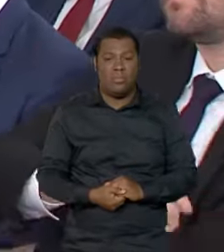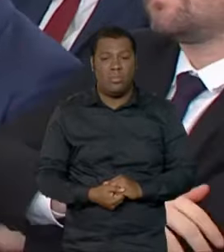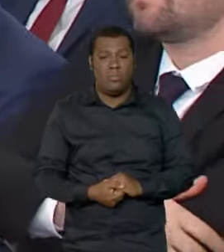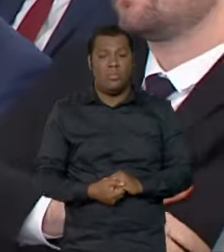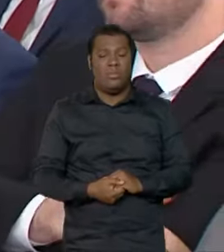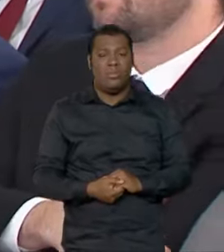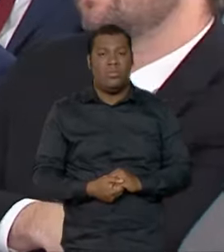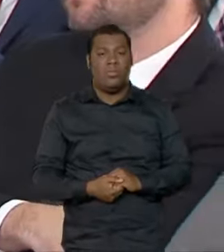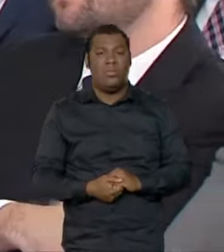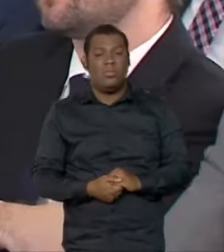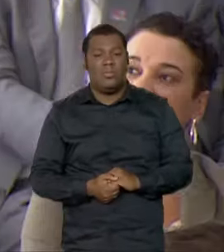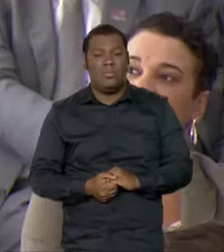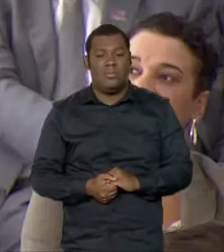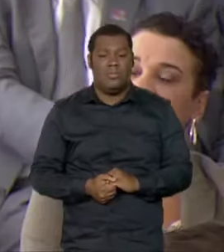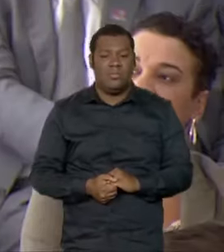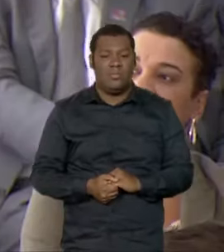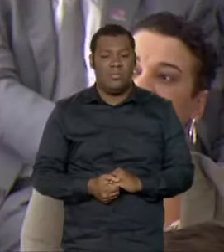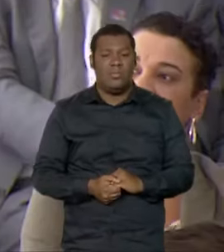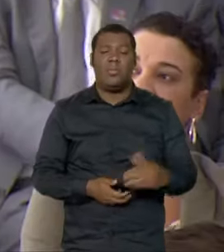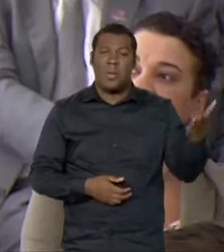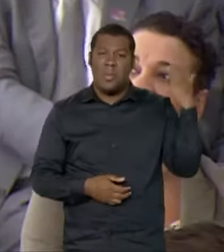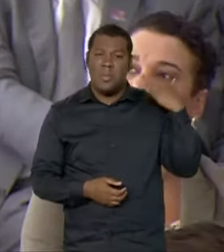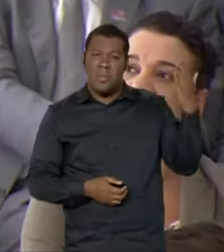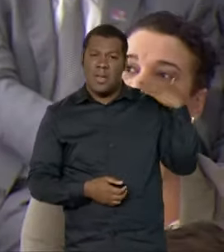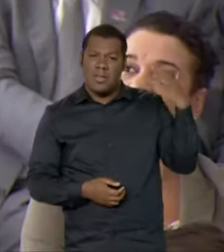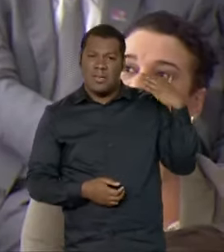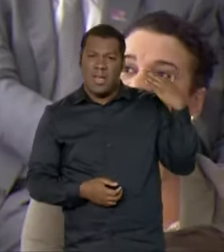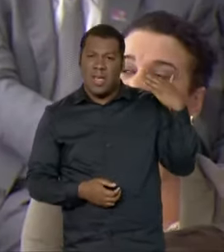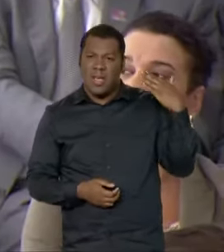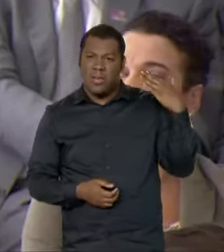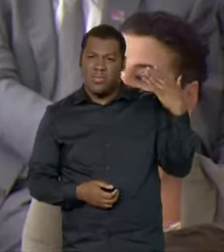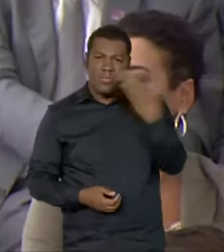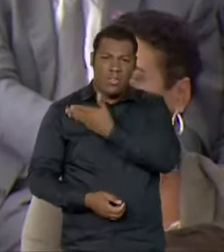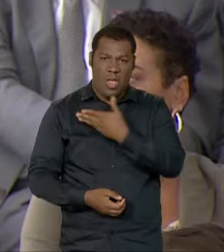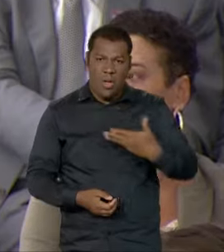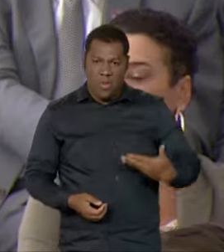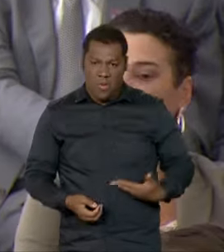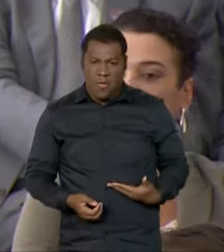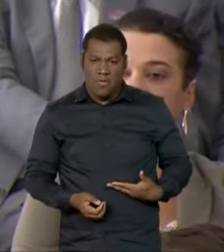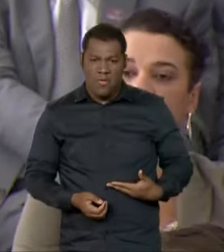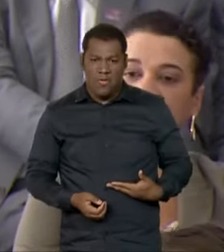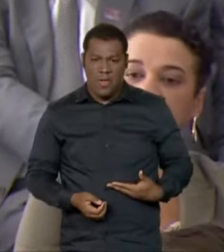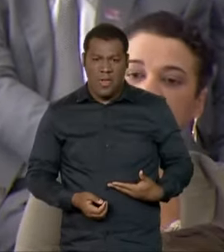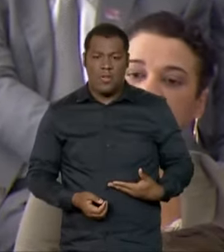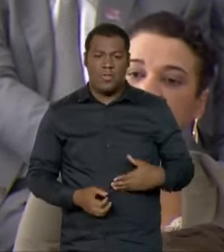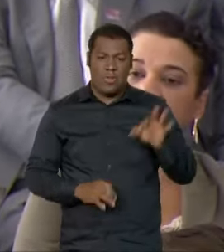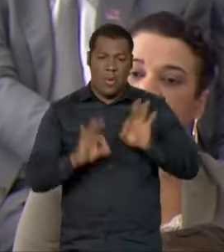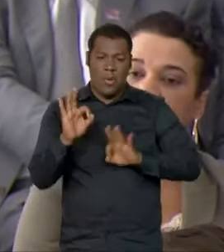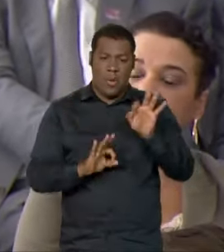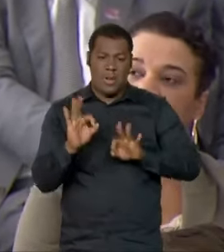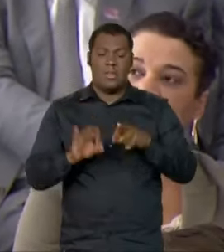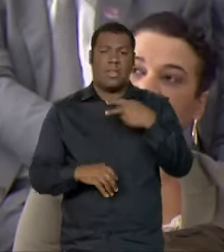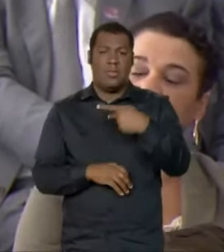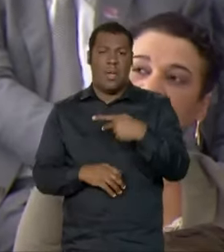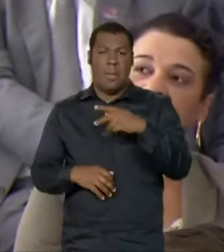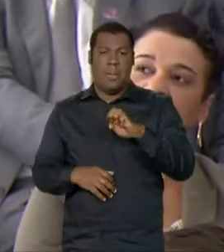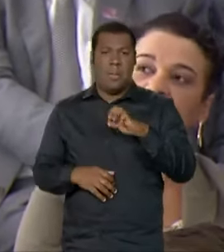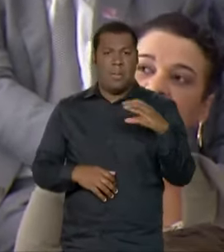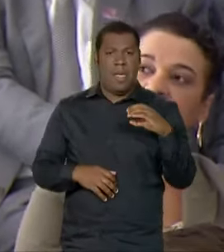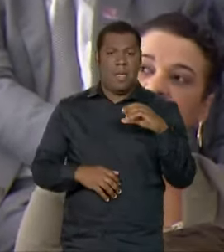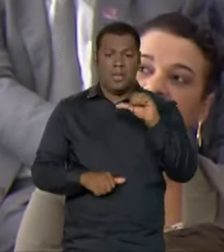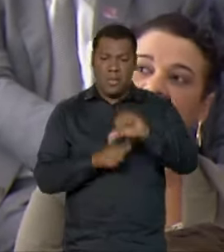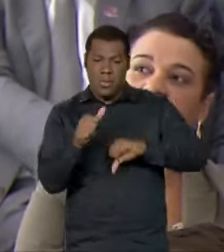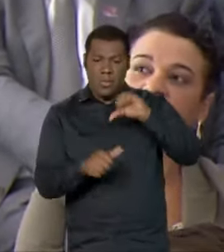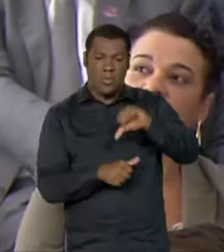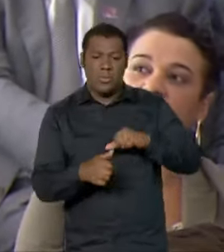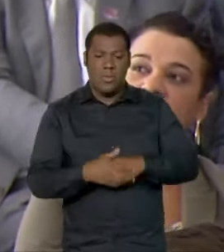Numa situação em que nós começamos governando antes de tomar posse, que foi a PEC da transição,